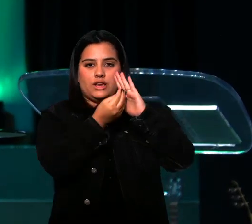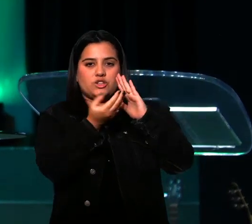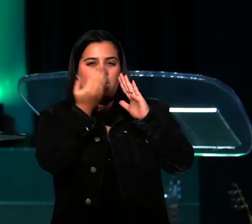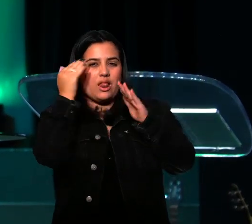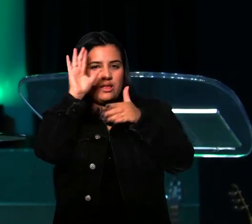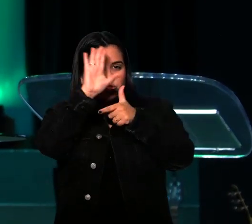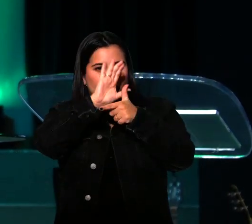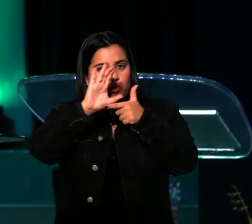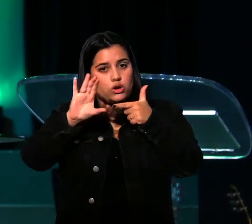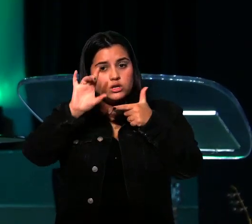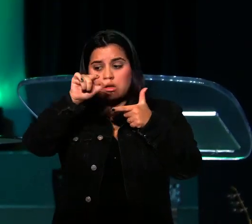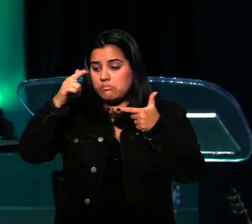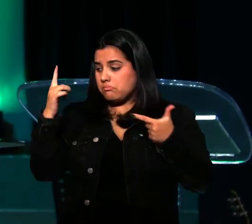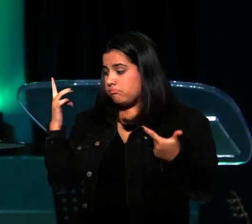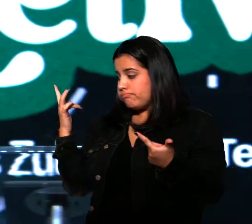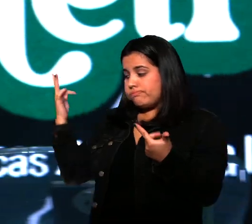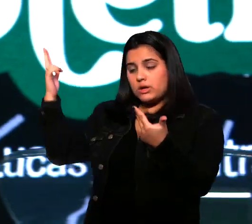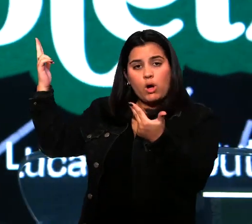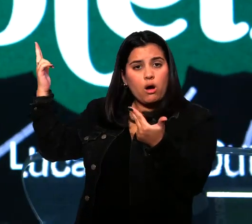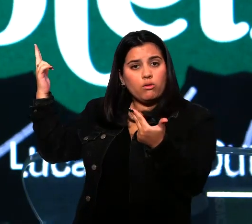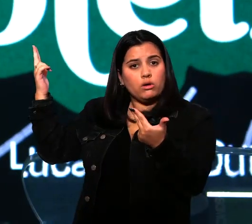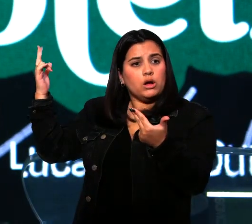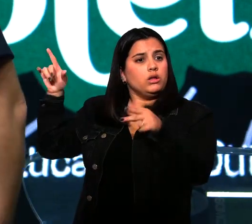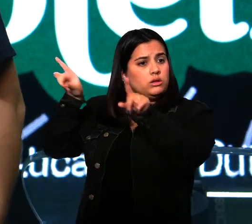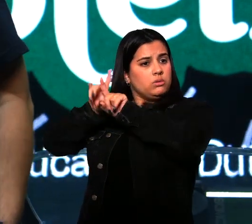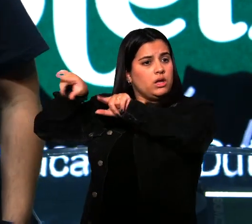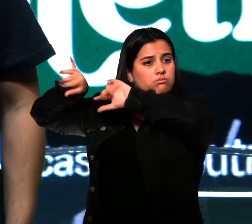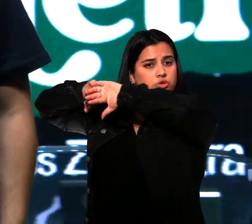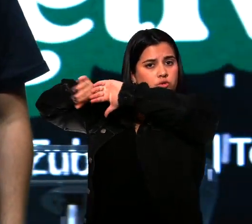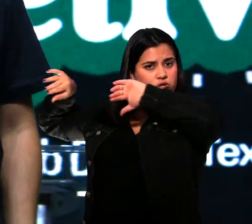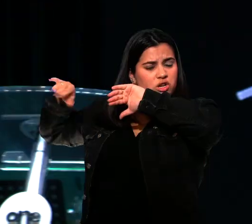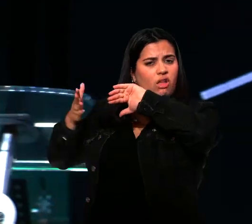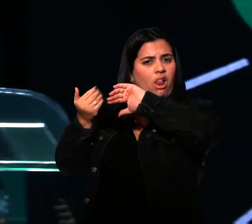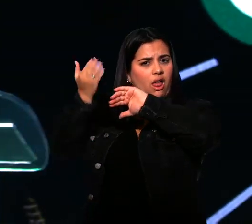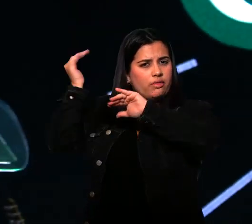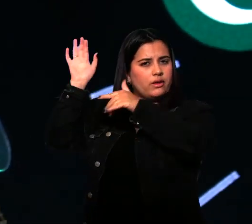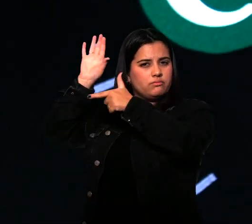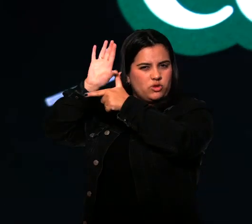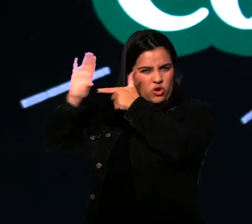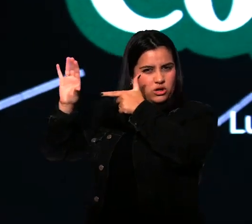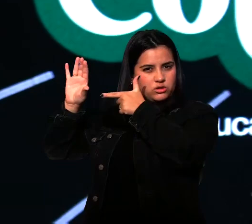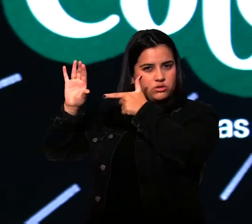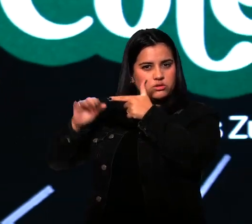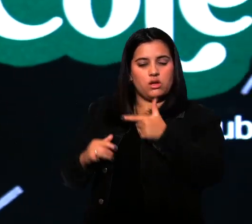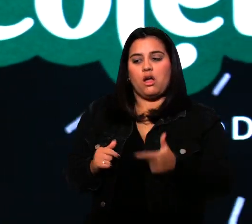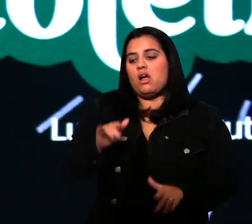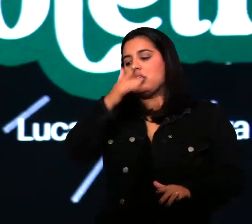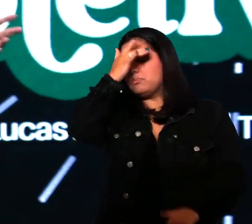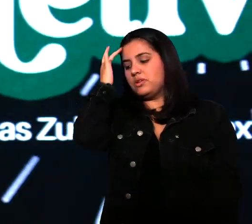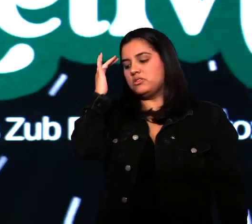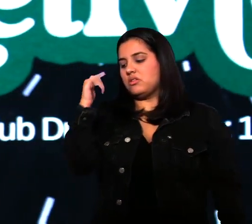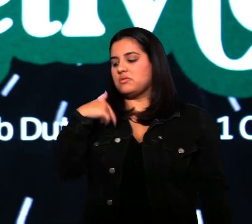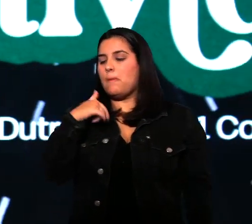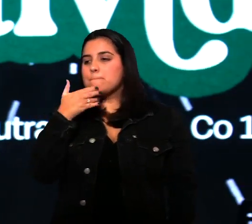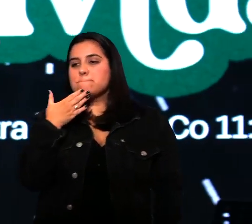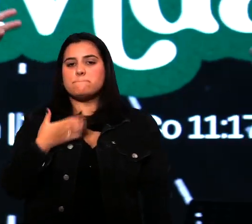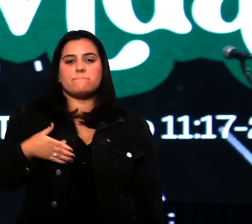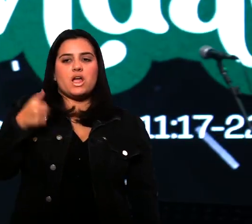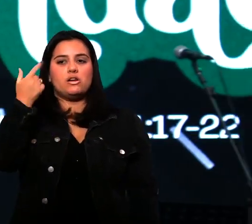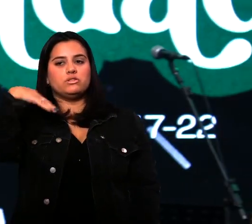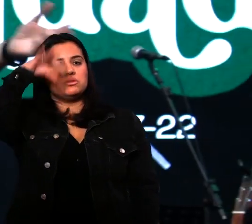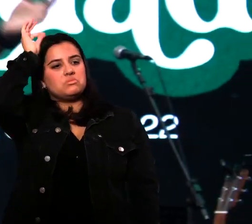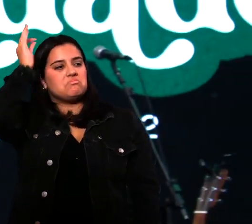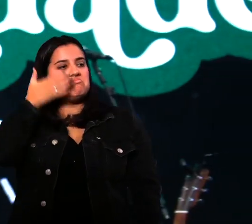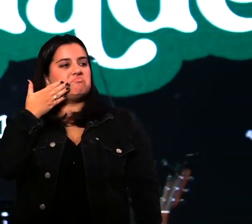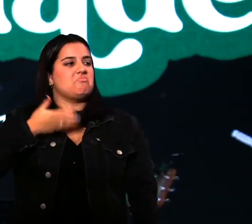mesma realidade. Uma igreja dividida, tinham facções, pessoas estavam separadas, alguns se achando mais espirituais ou superiores